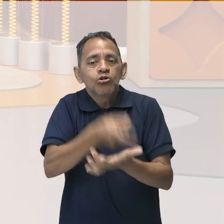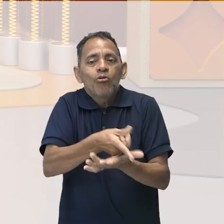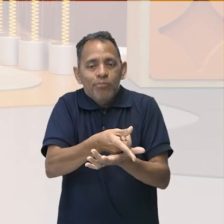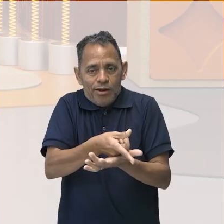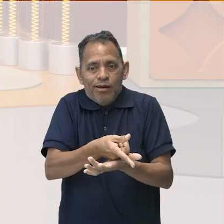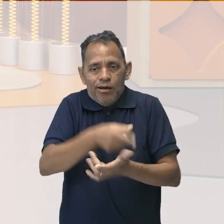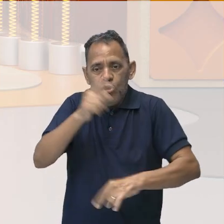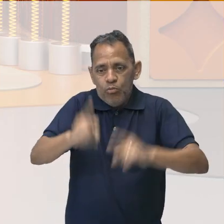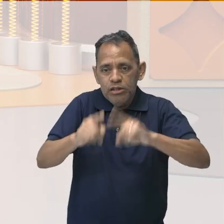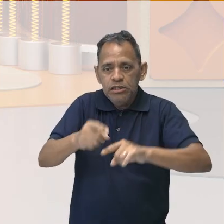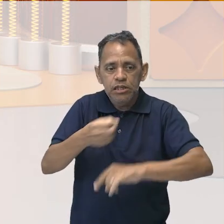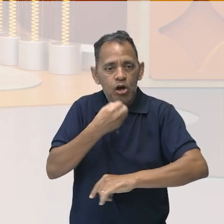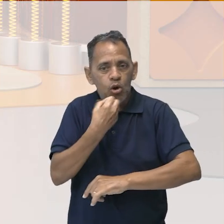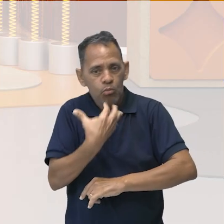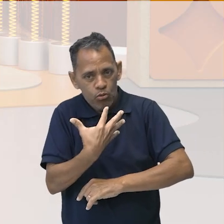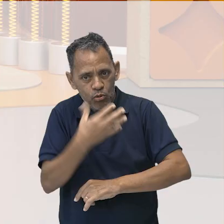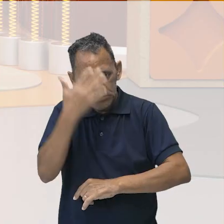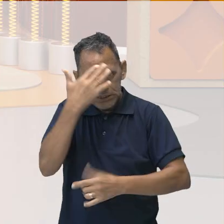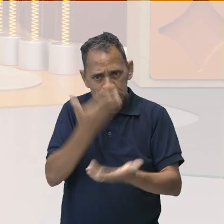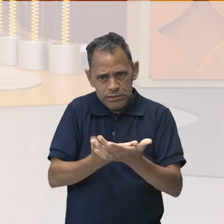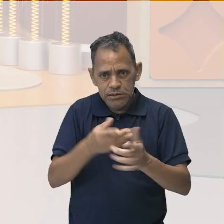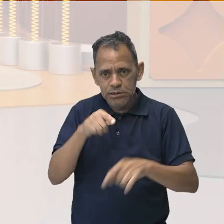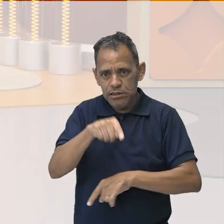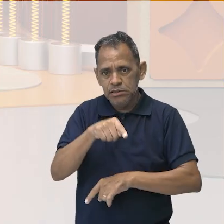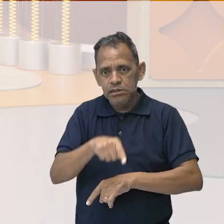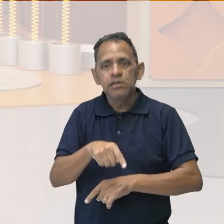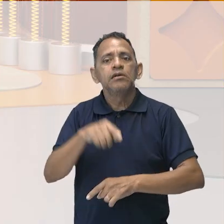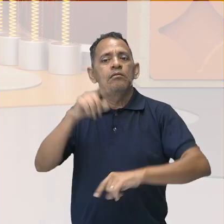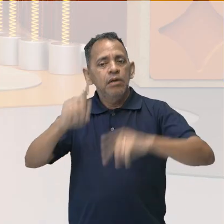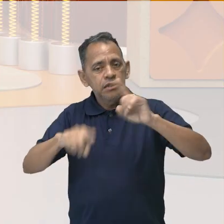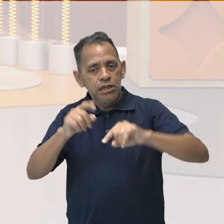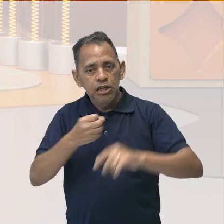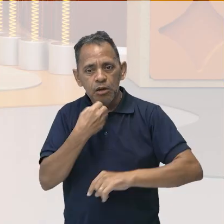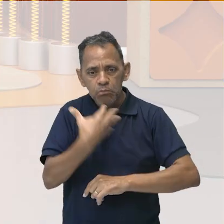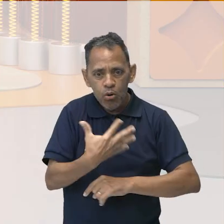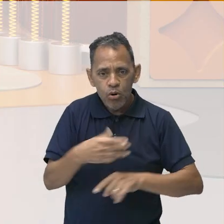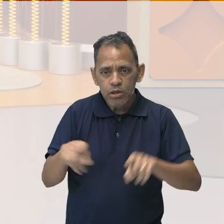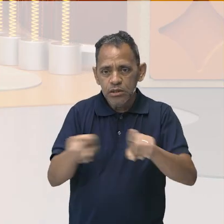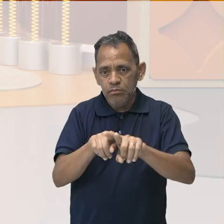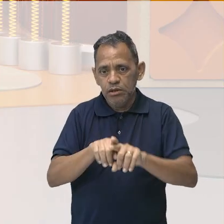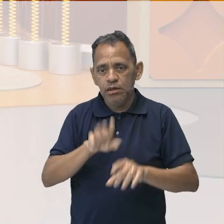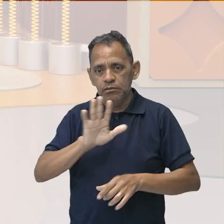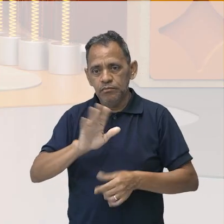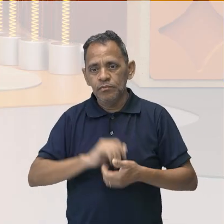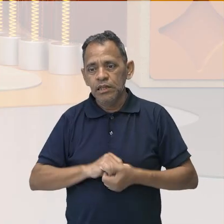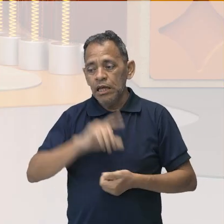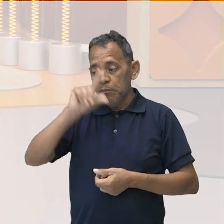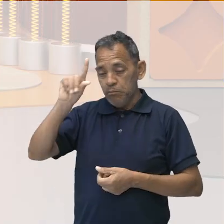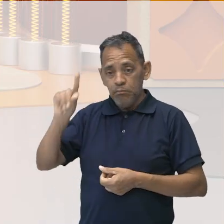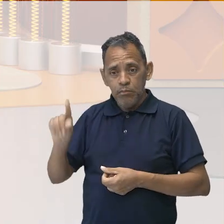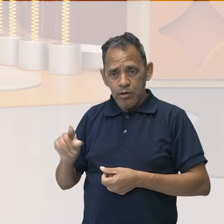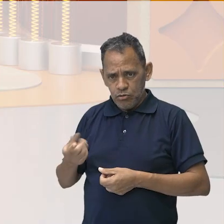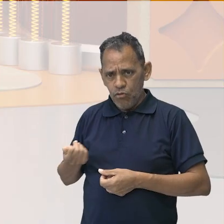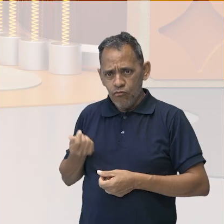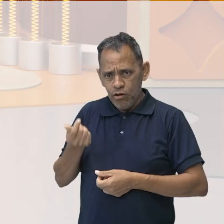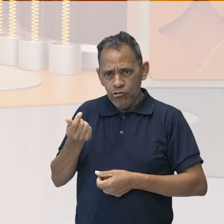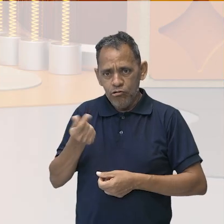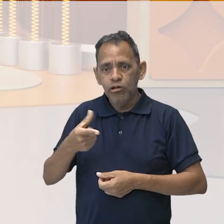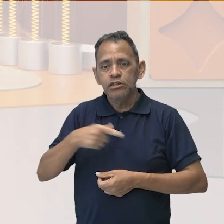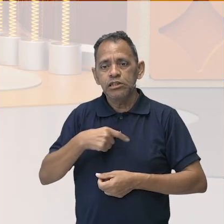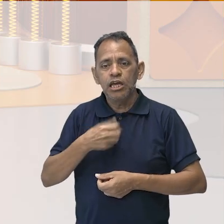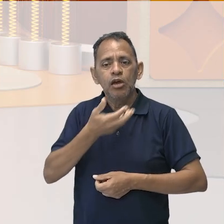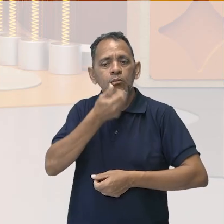mesmo um serviço, é lógico que elas acabam buscando aquelas que, além do menor preço, tem um